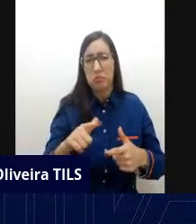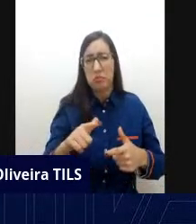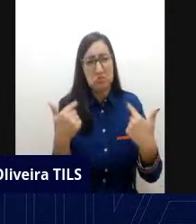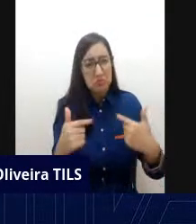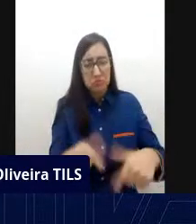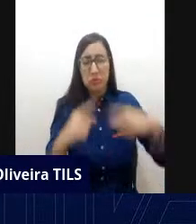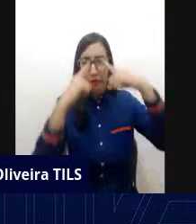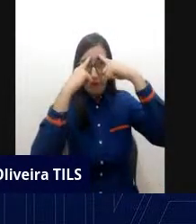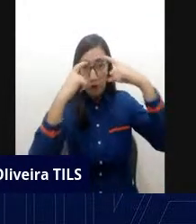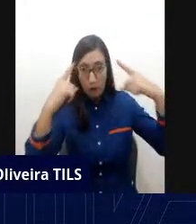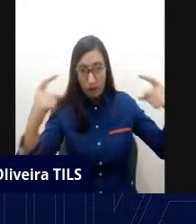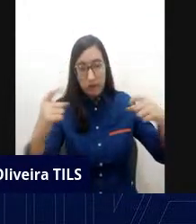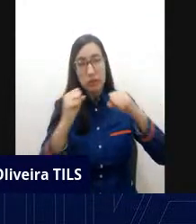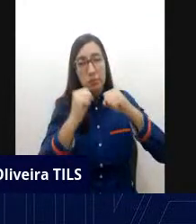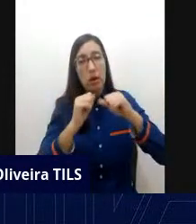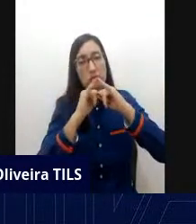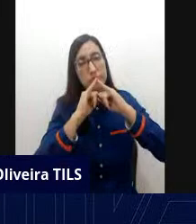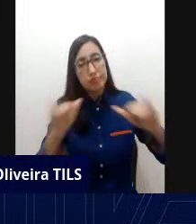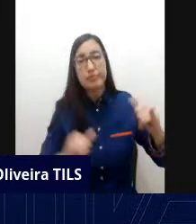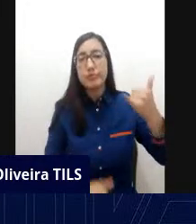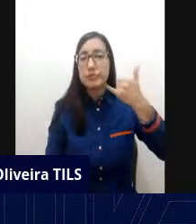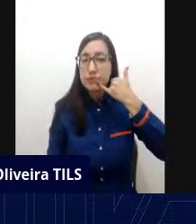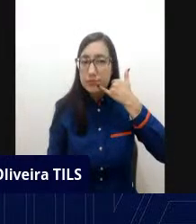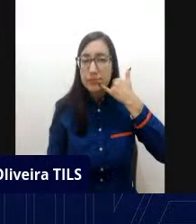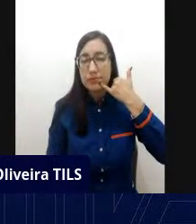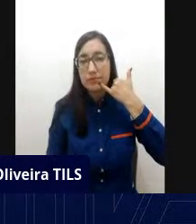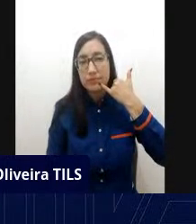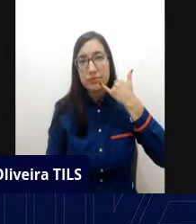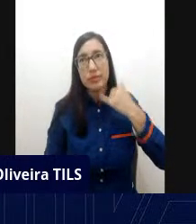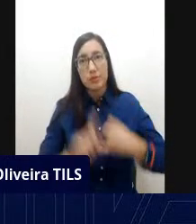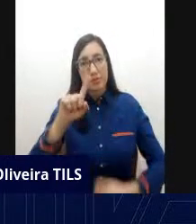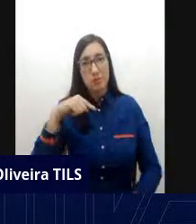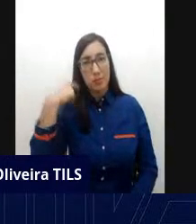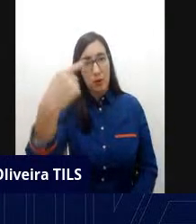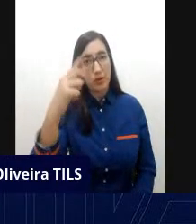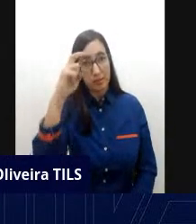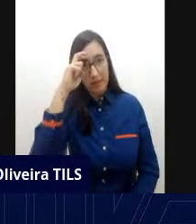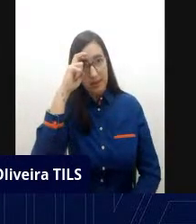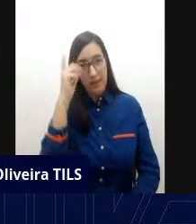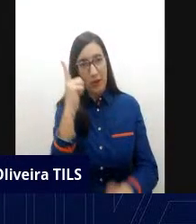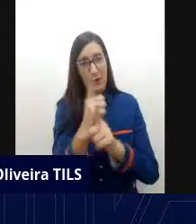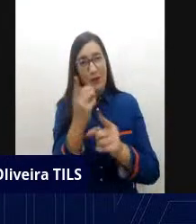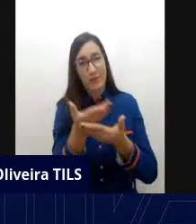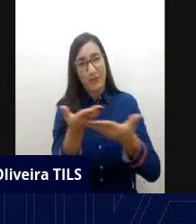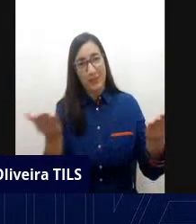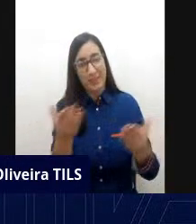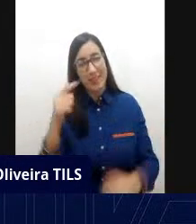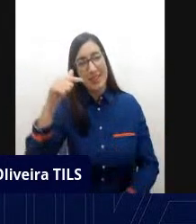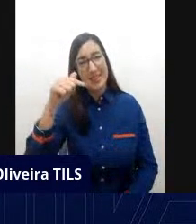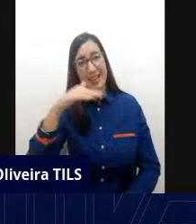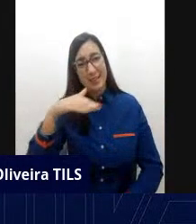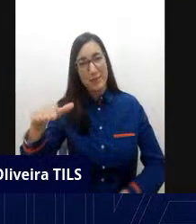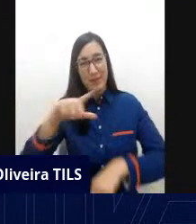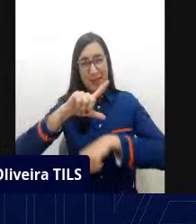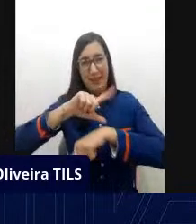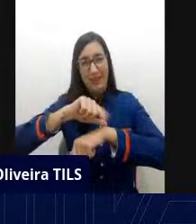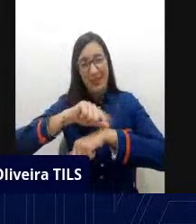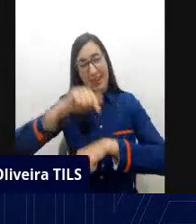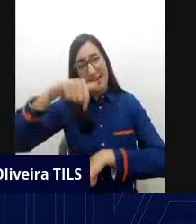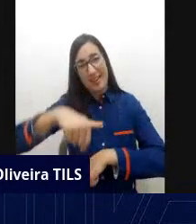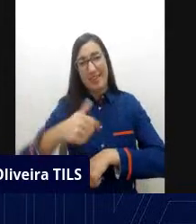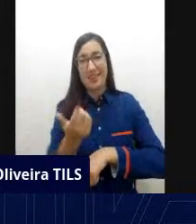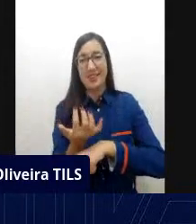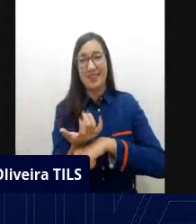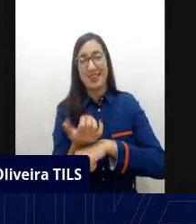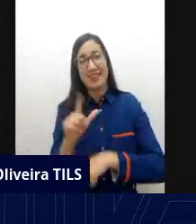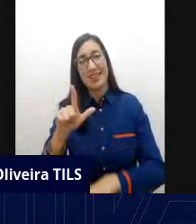suporte. Então, a gente se encontra na próxima quinta-feira, às 7h30, aqui no YouTube, né, da Rural. E é isso, galera. Muito